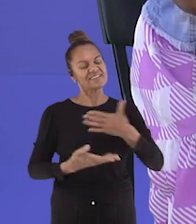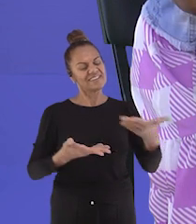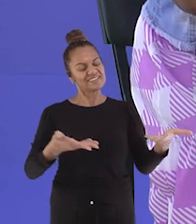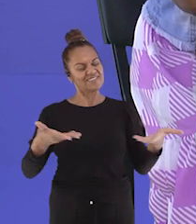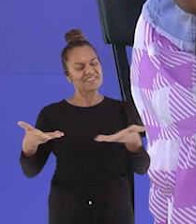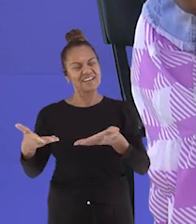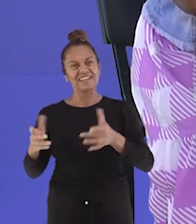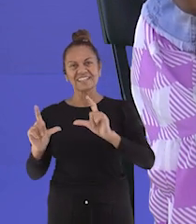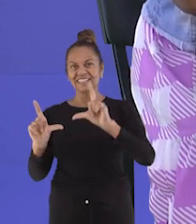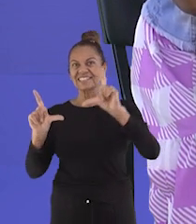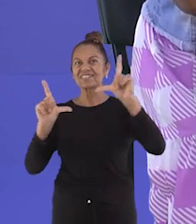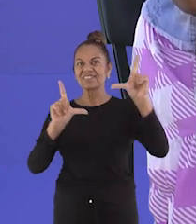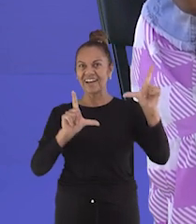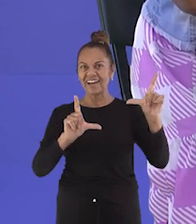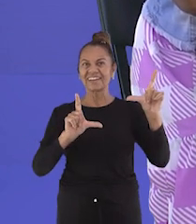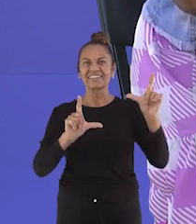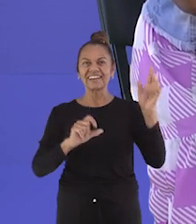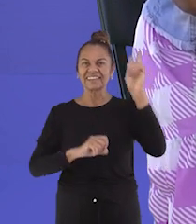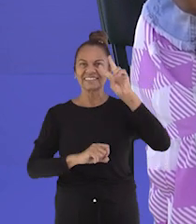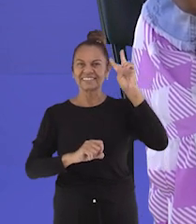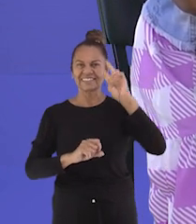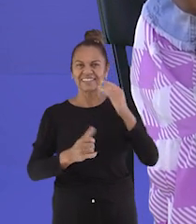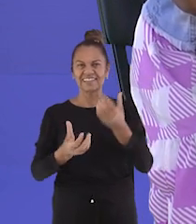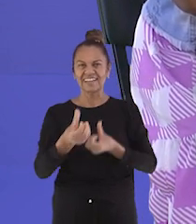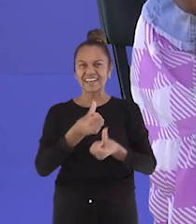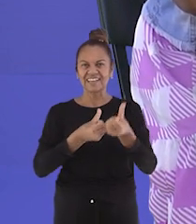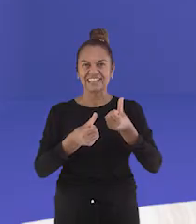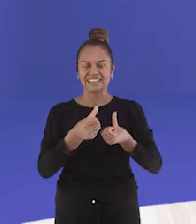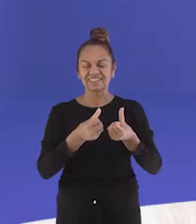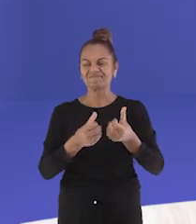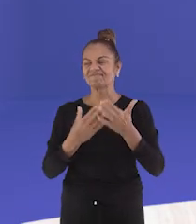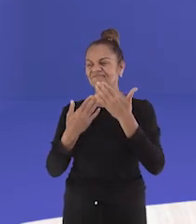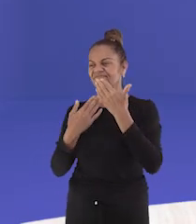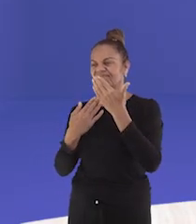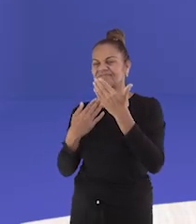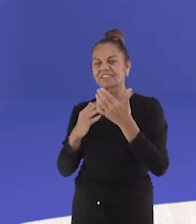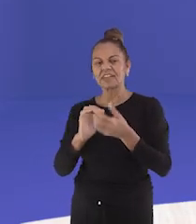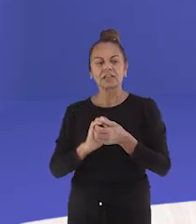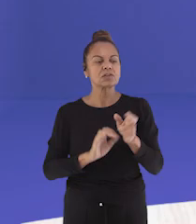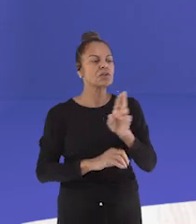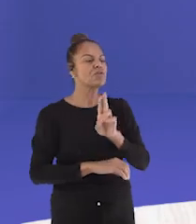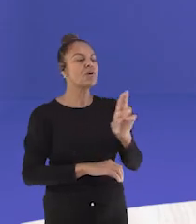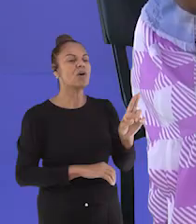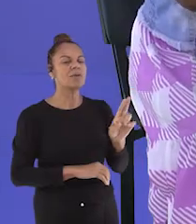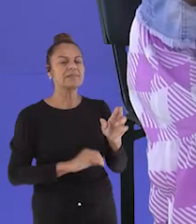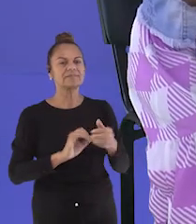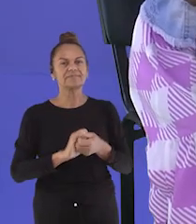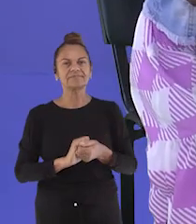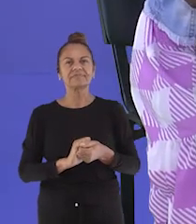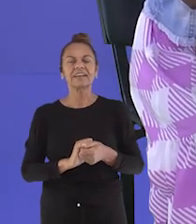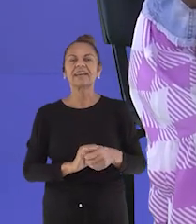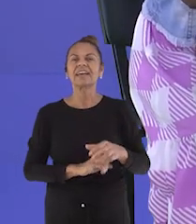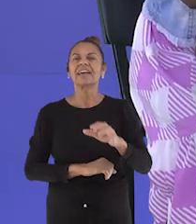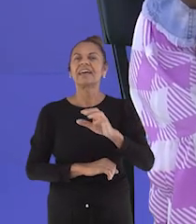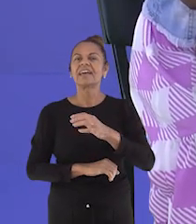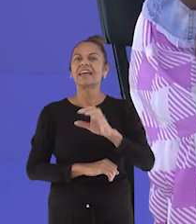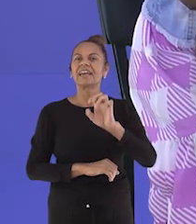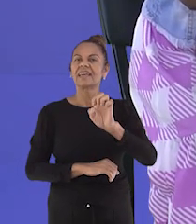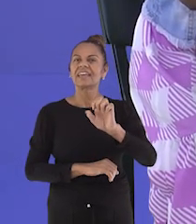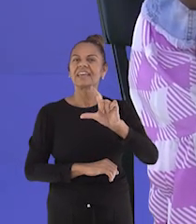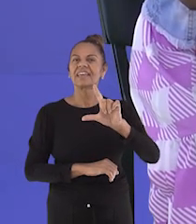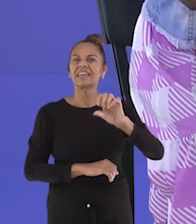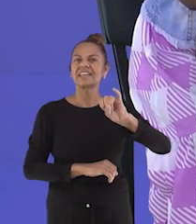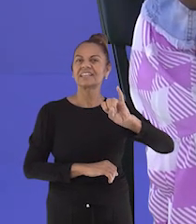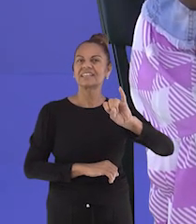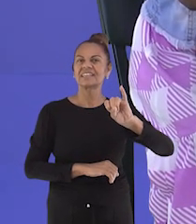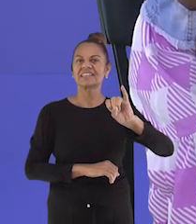EJA. Ai, muito bem. Vamos começar você falando para nós o seu nome completo. Eu me chamo Elisa